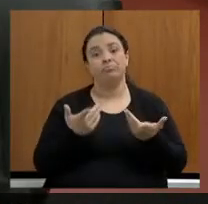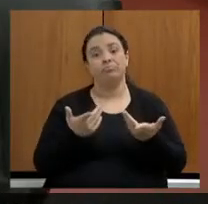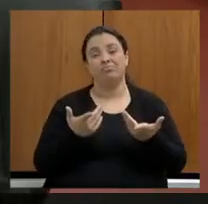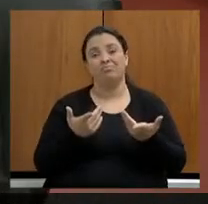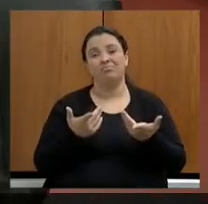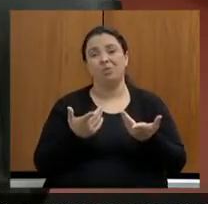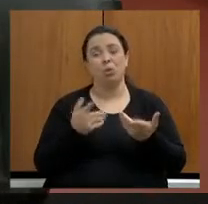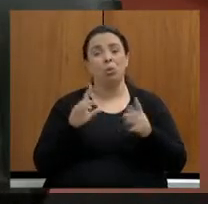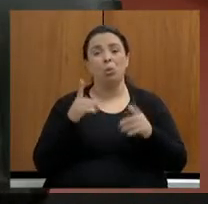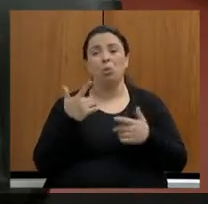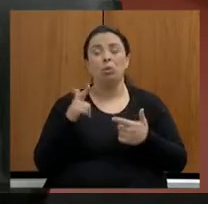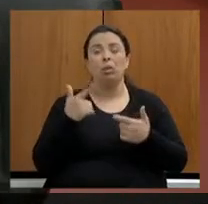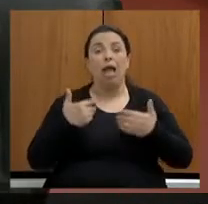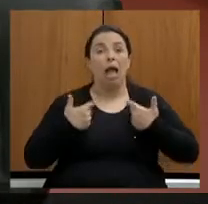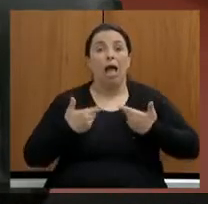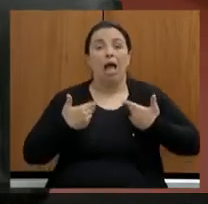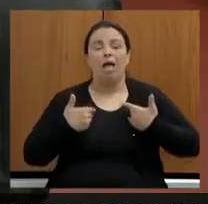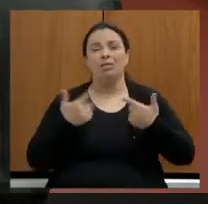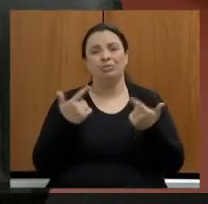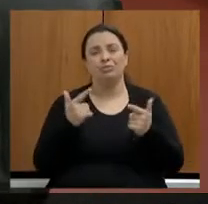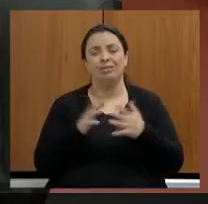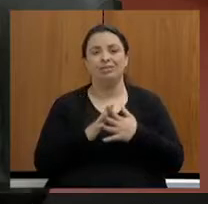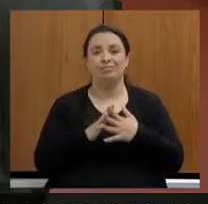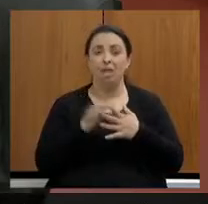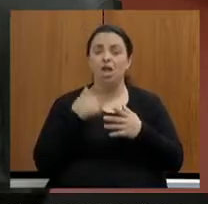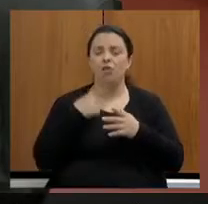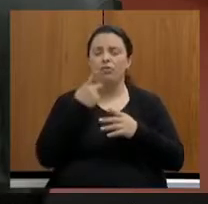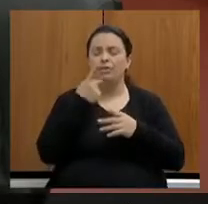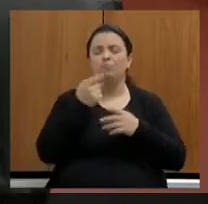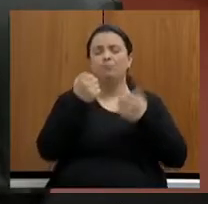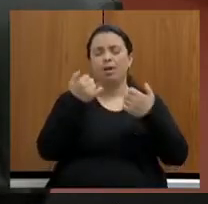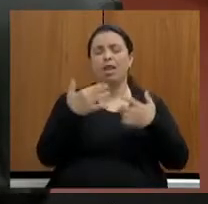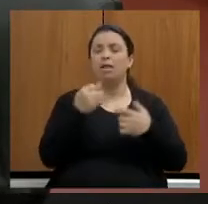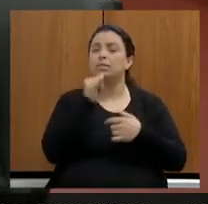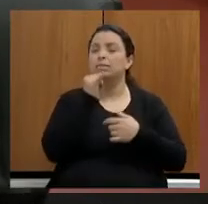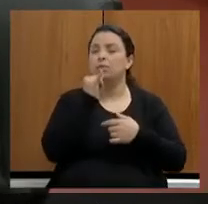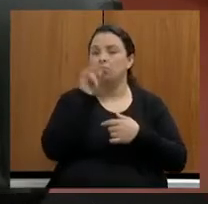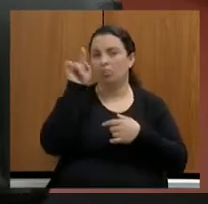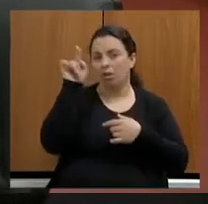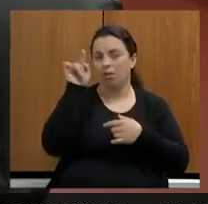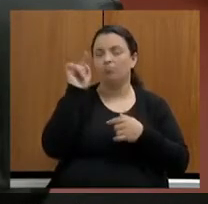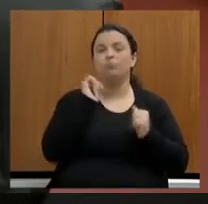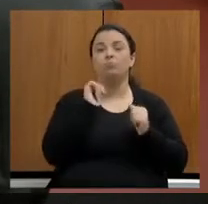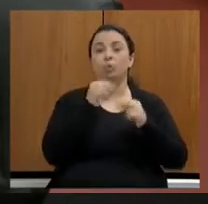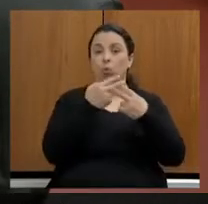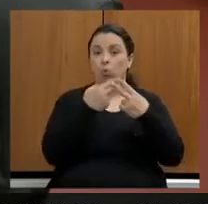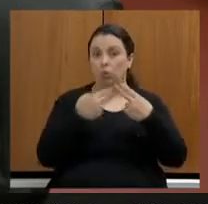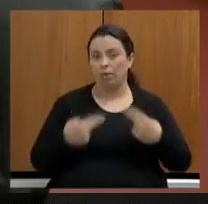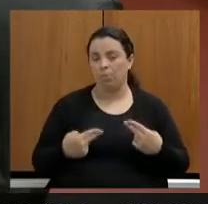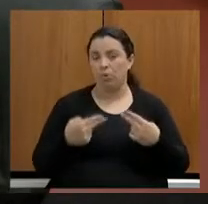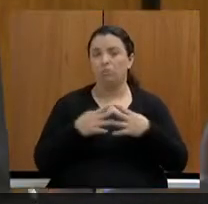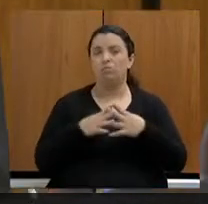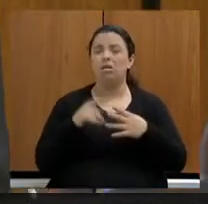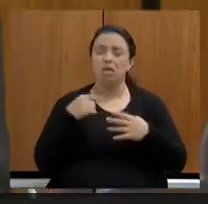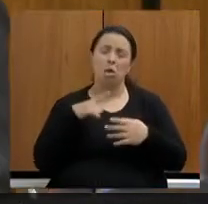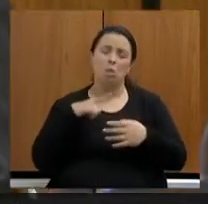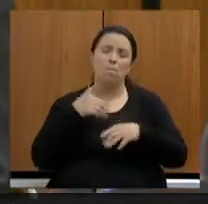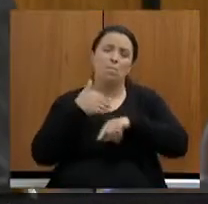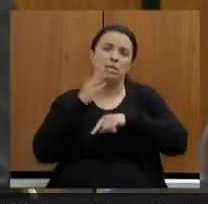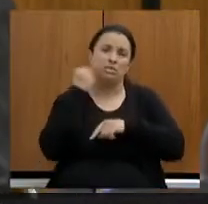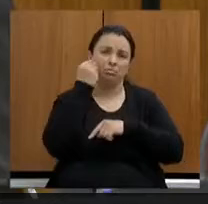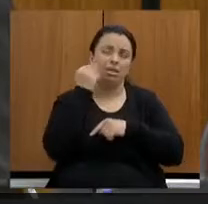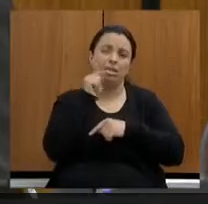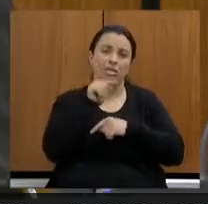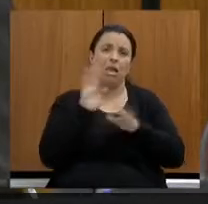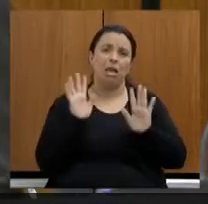Horizonte para cidade de Montes Claros tanto eu quanto o Gil Pereira contra a Leninha E o Zé Reis também então nós